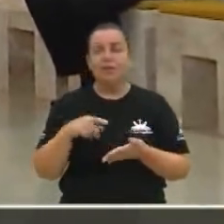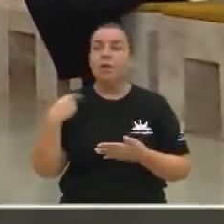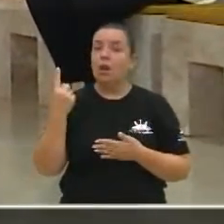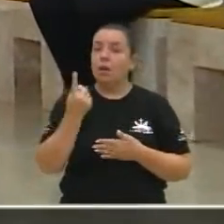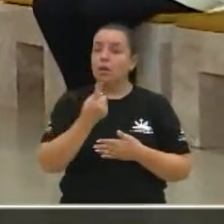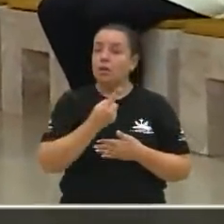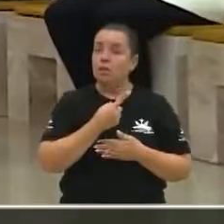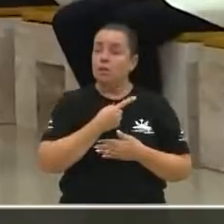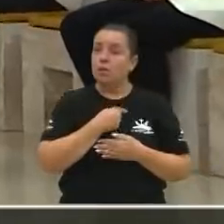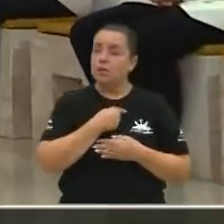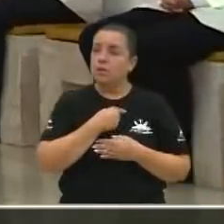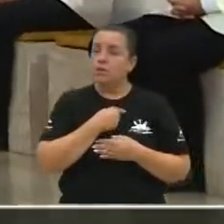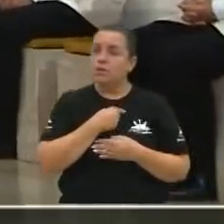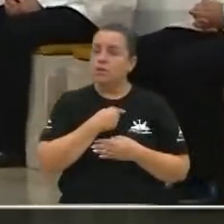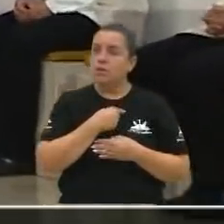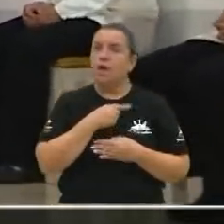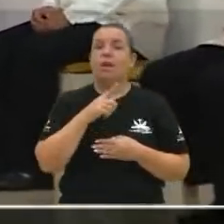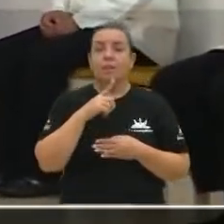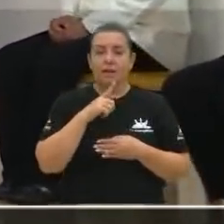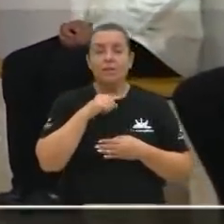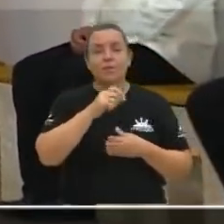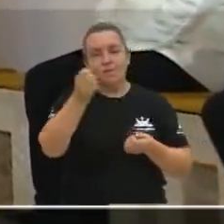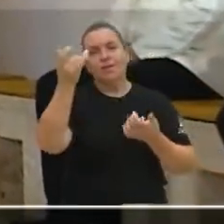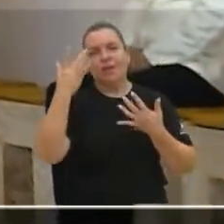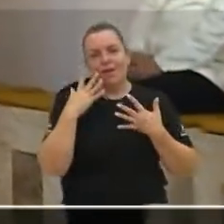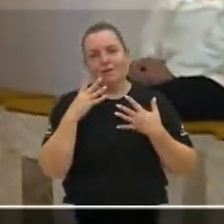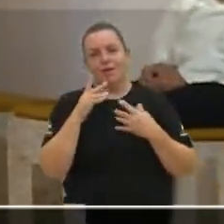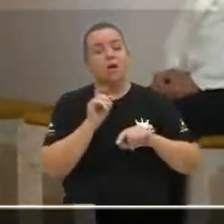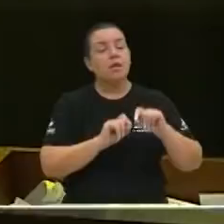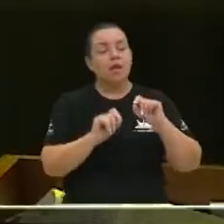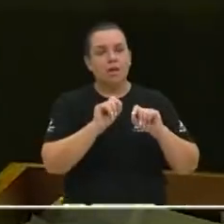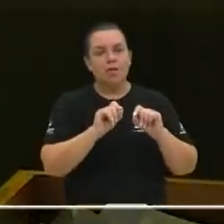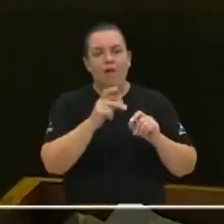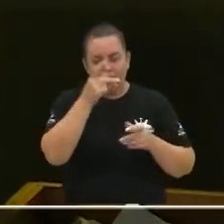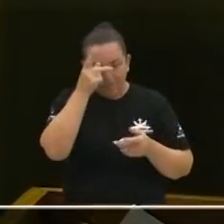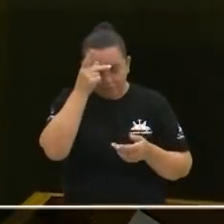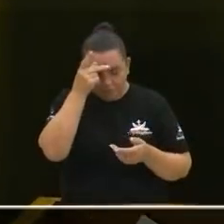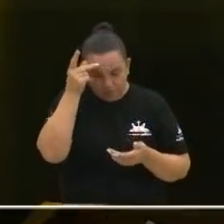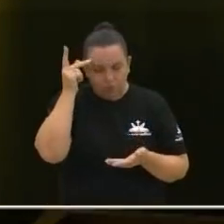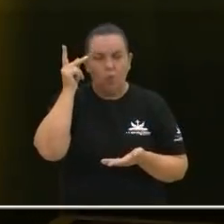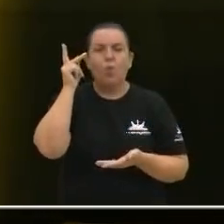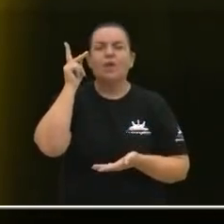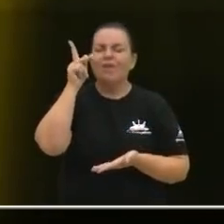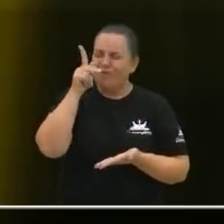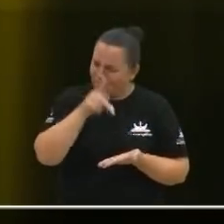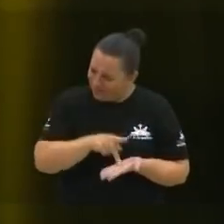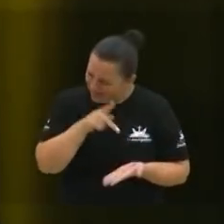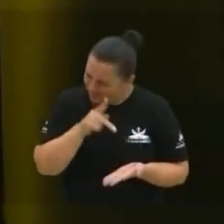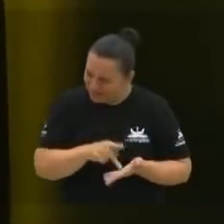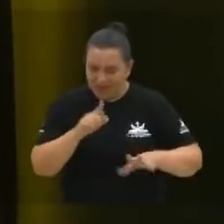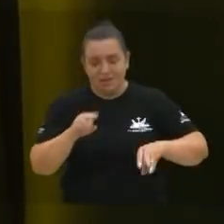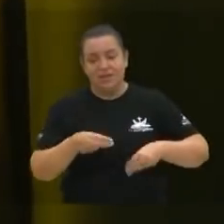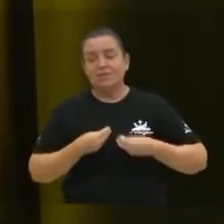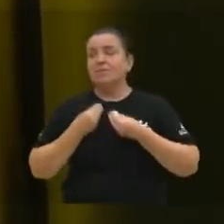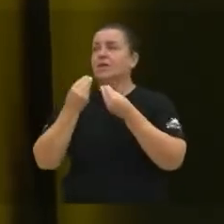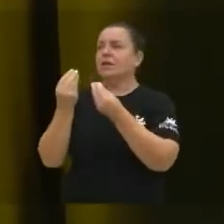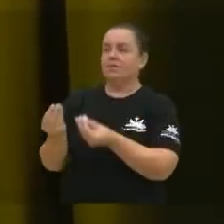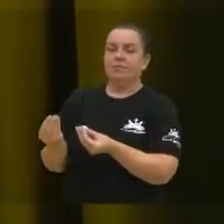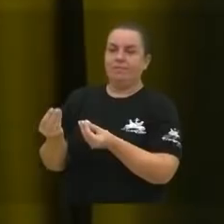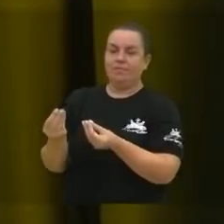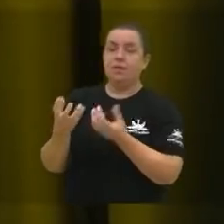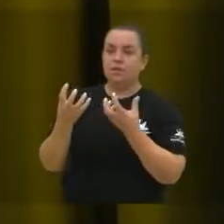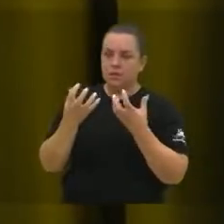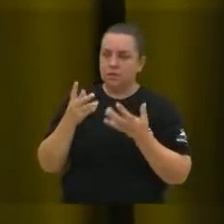e aqui vai obter essa graça quem verdadeiramente rezar É sim entregar o